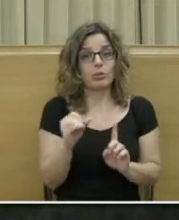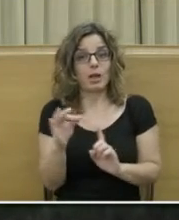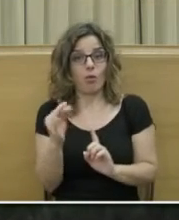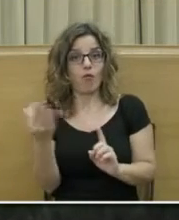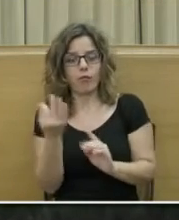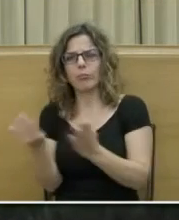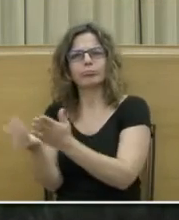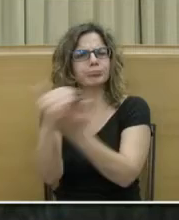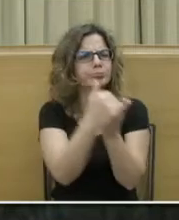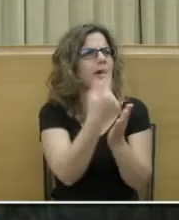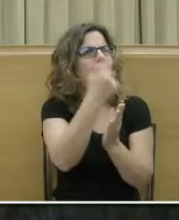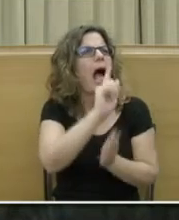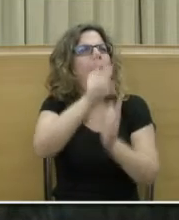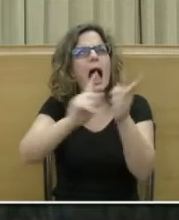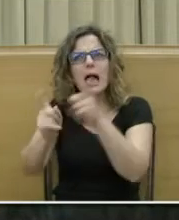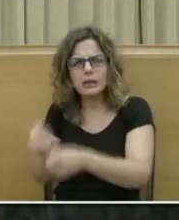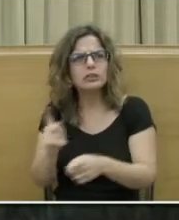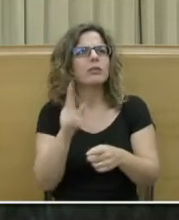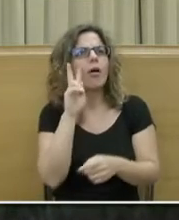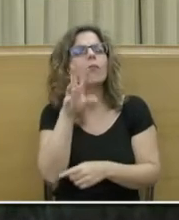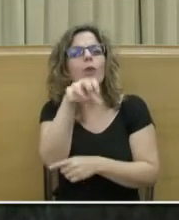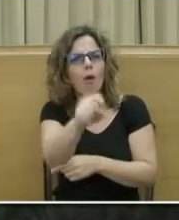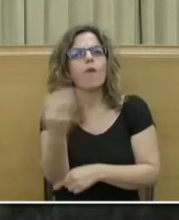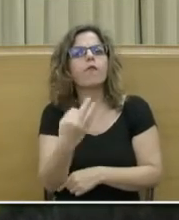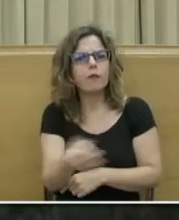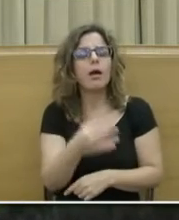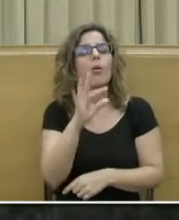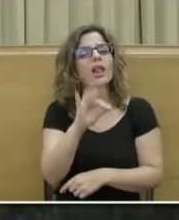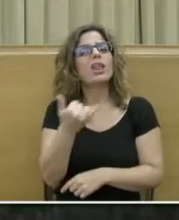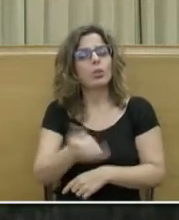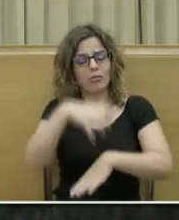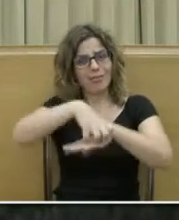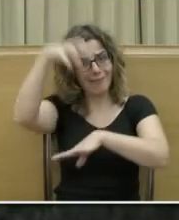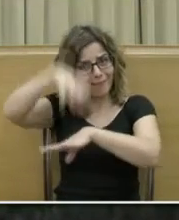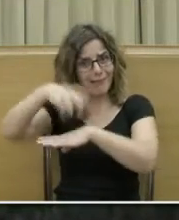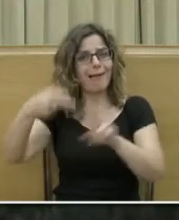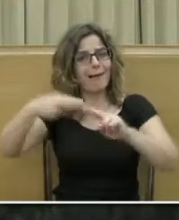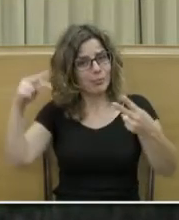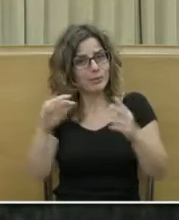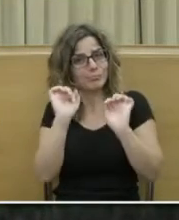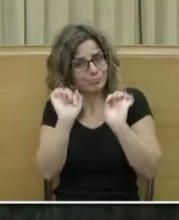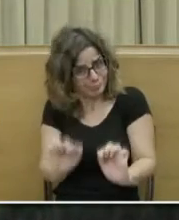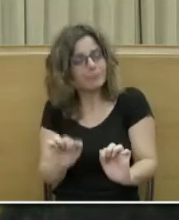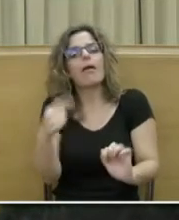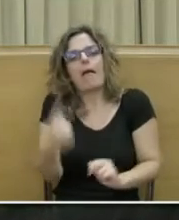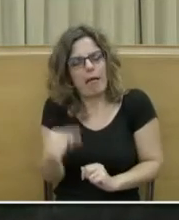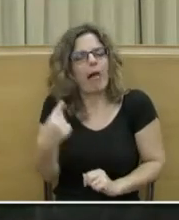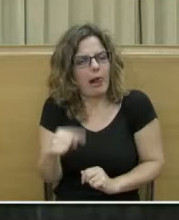e detectou 42 edifícios municipais com presença